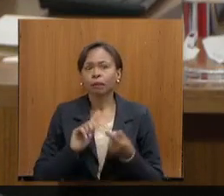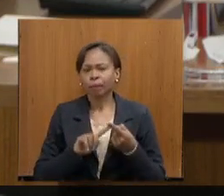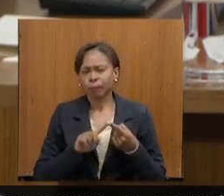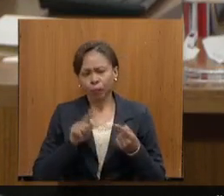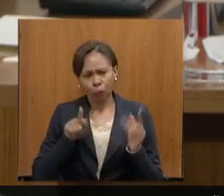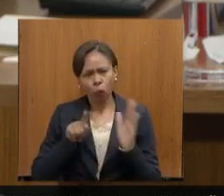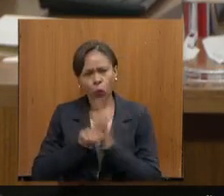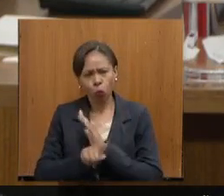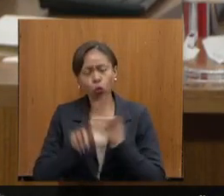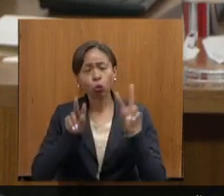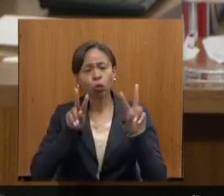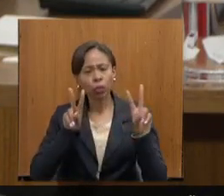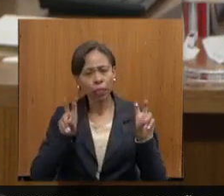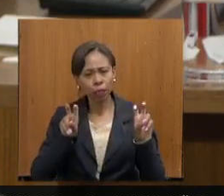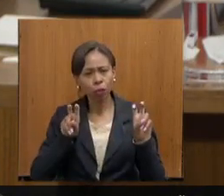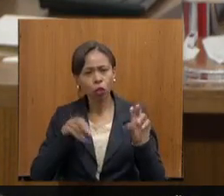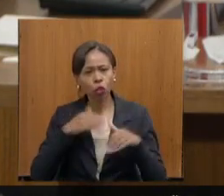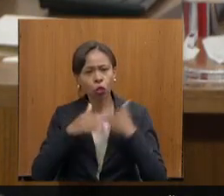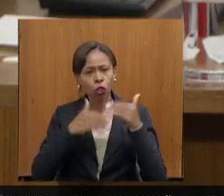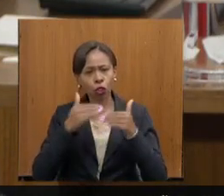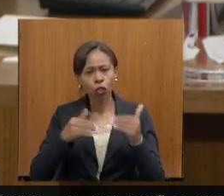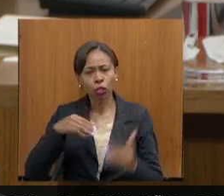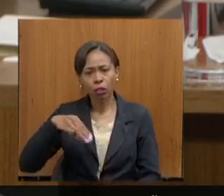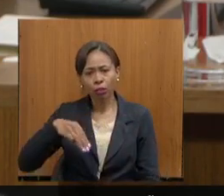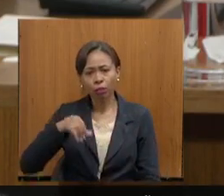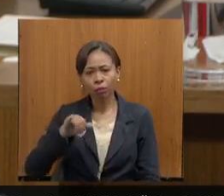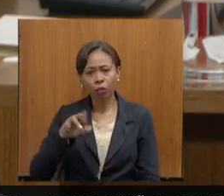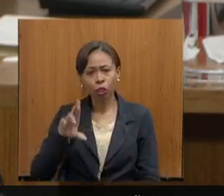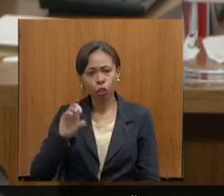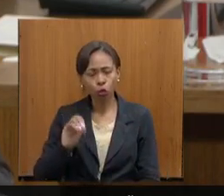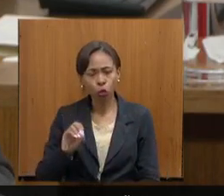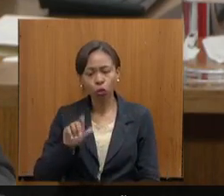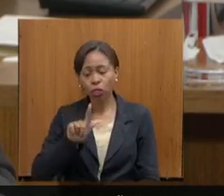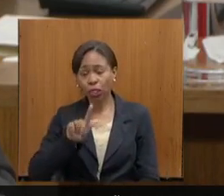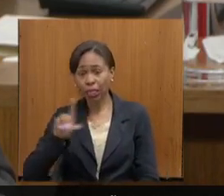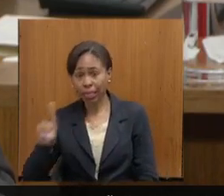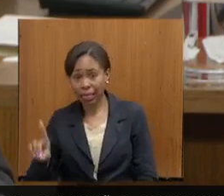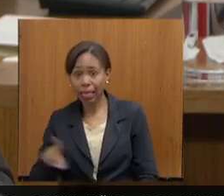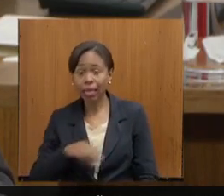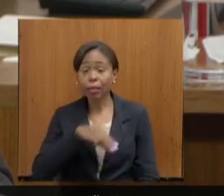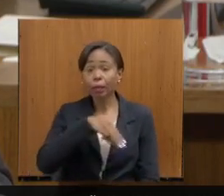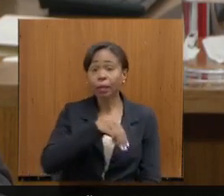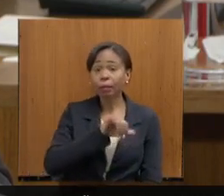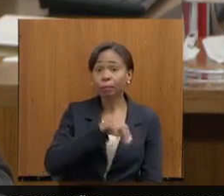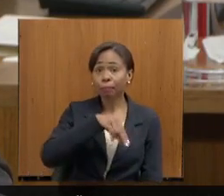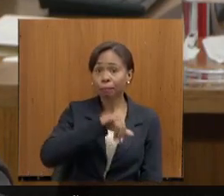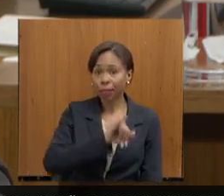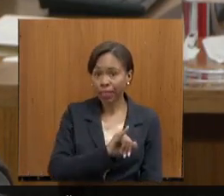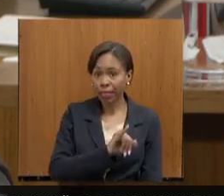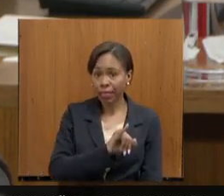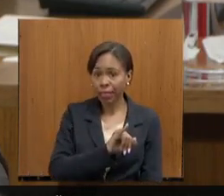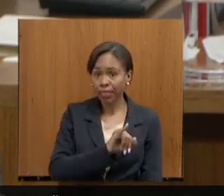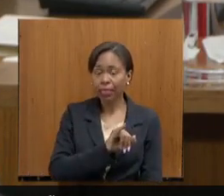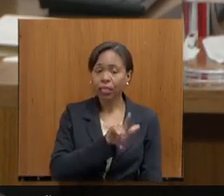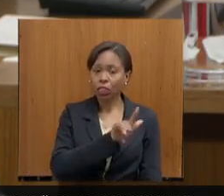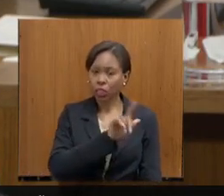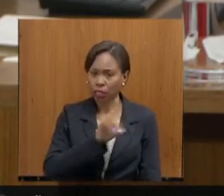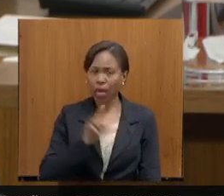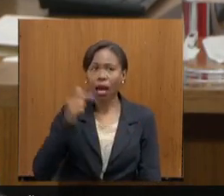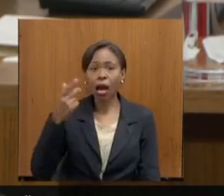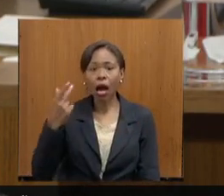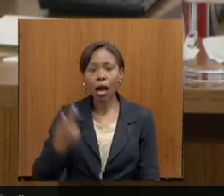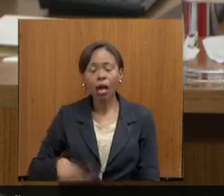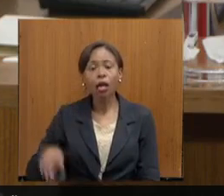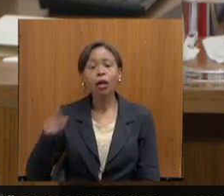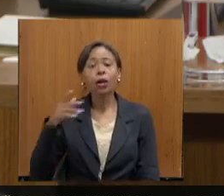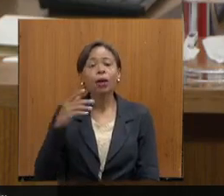é o tema do crescimento de micro G DM g de Deputado nós temos 1,7 GB e só